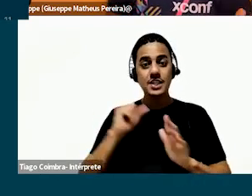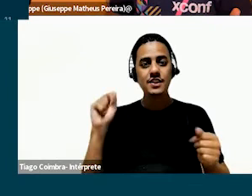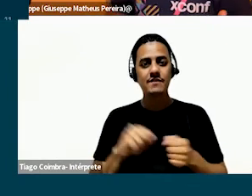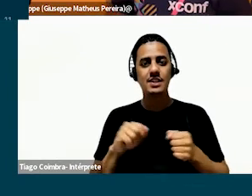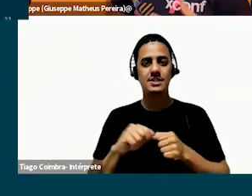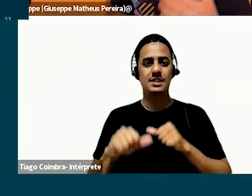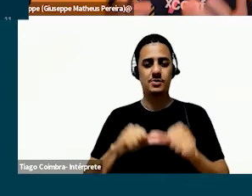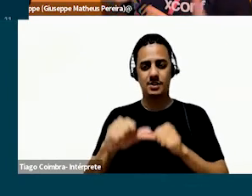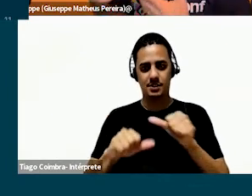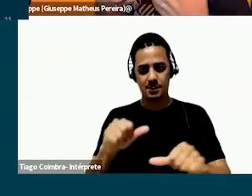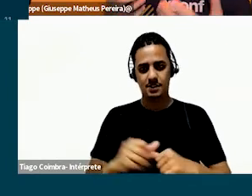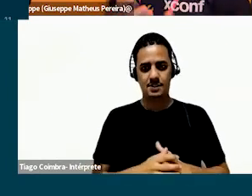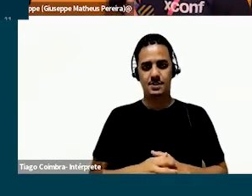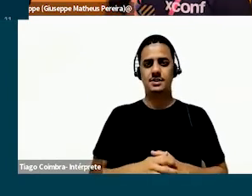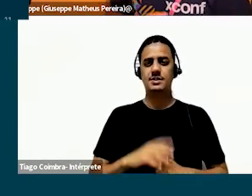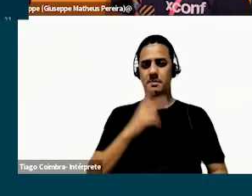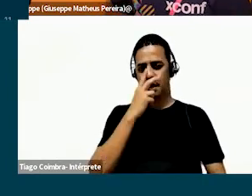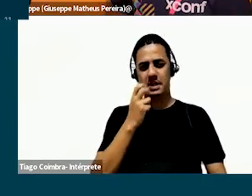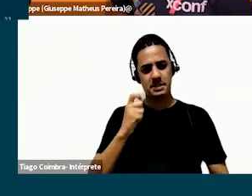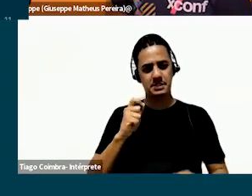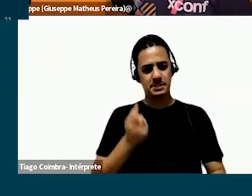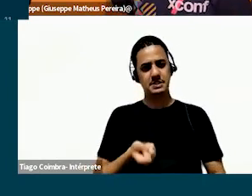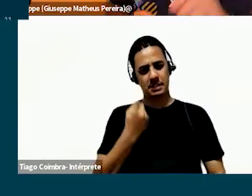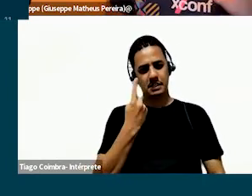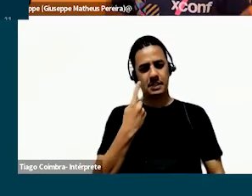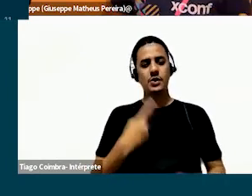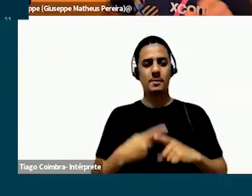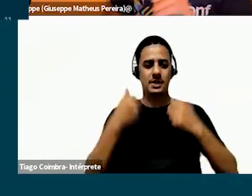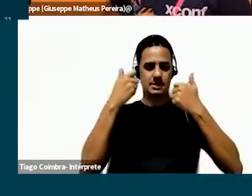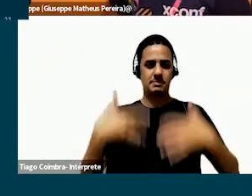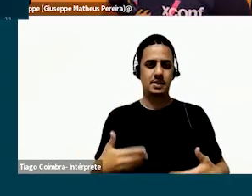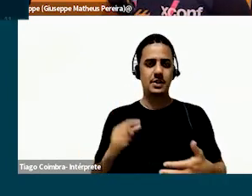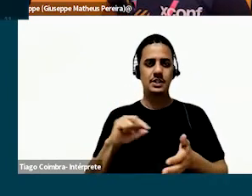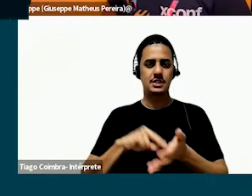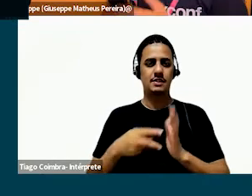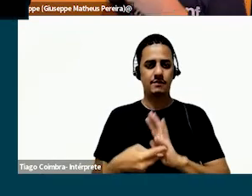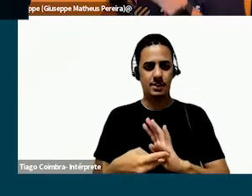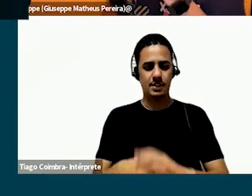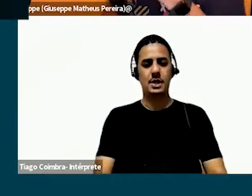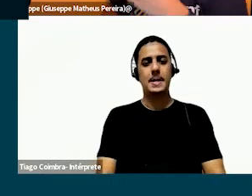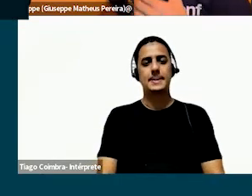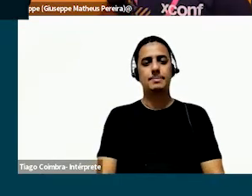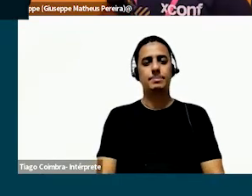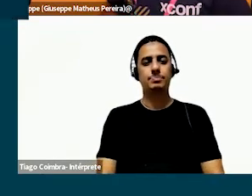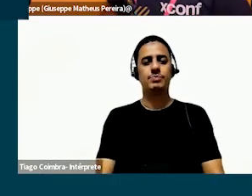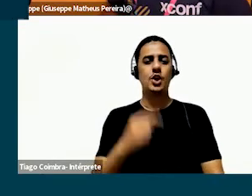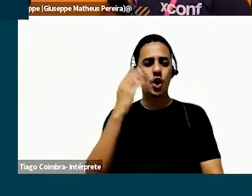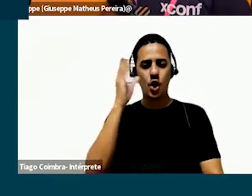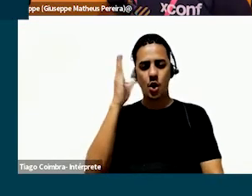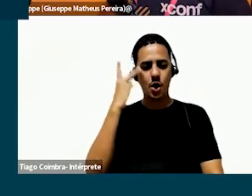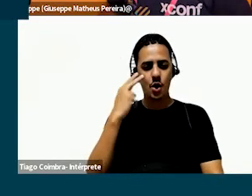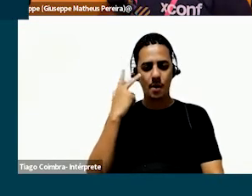gente. Isso aqui pode parecer um pouco estranho, mas eu vou explicar o que significa. É comum